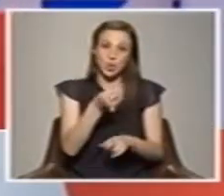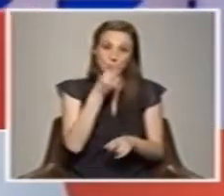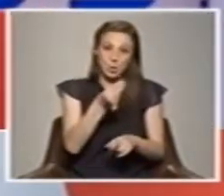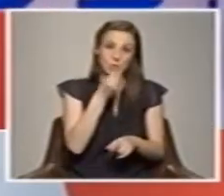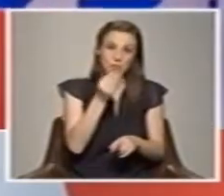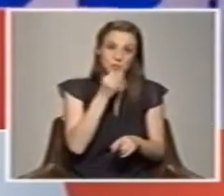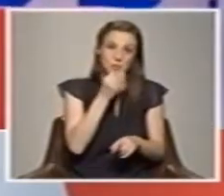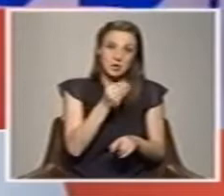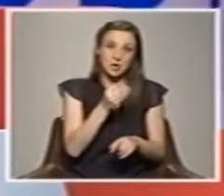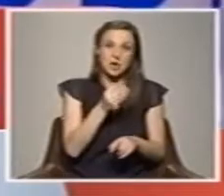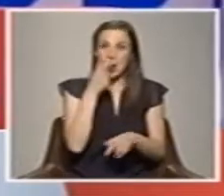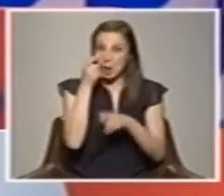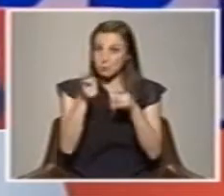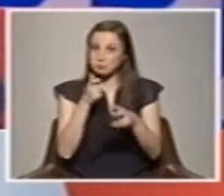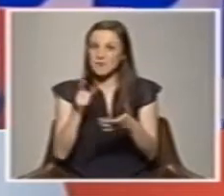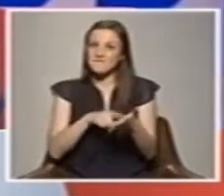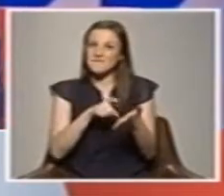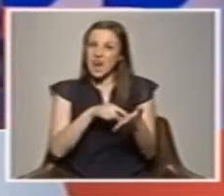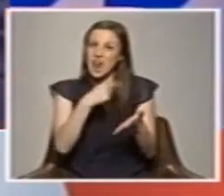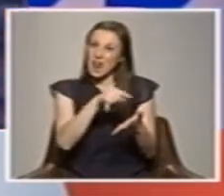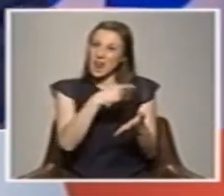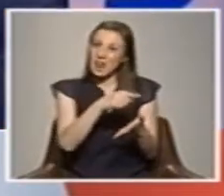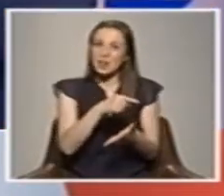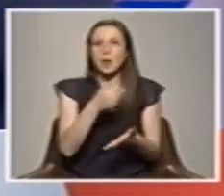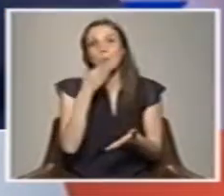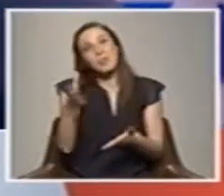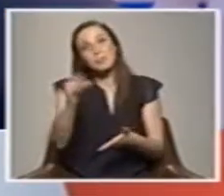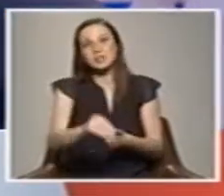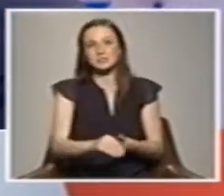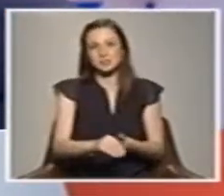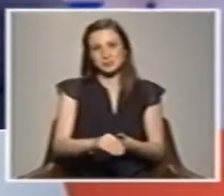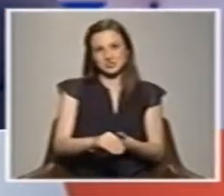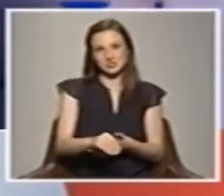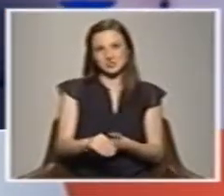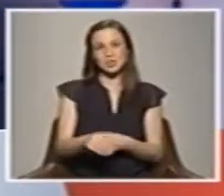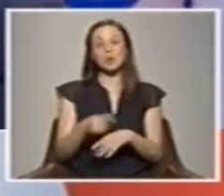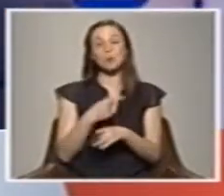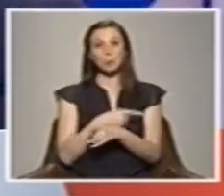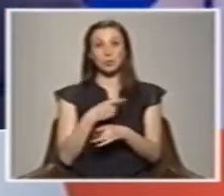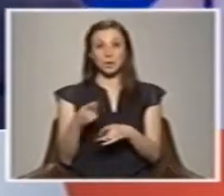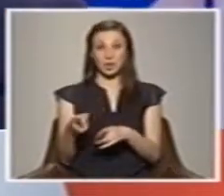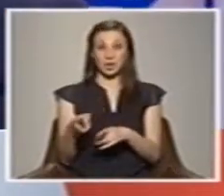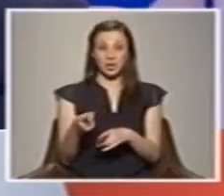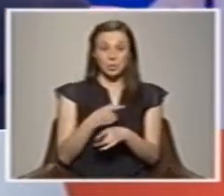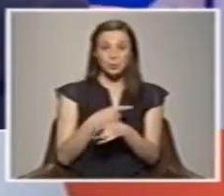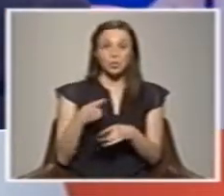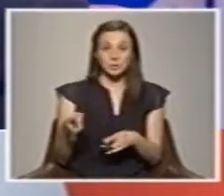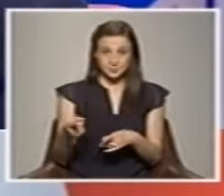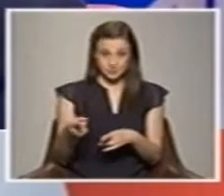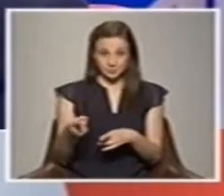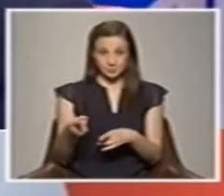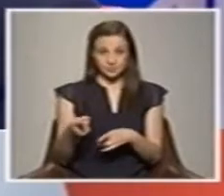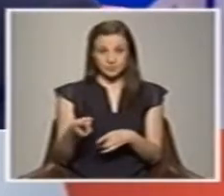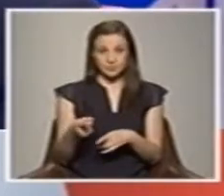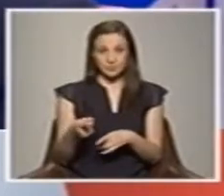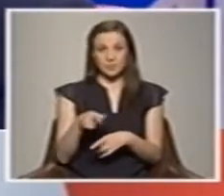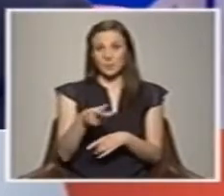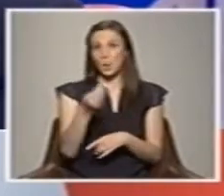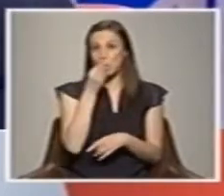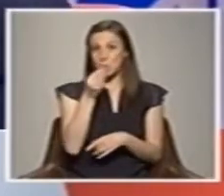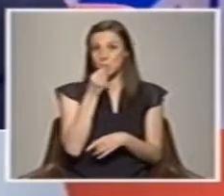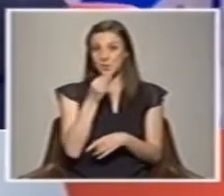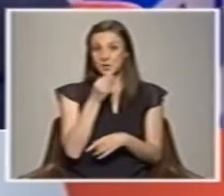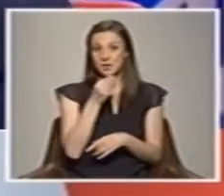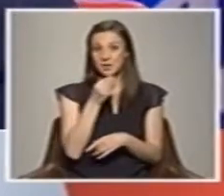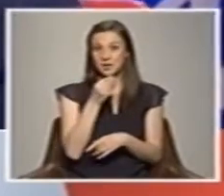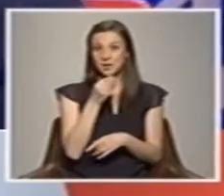os mais necessitados tinham a possibilidade de pedir reforço. Porquê? Porque provavelmente não tinham uma refeição quente, não tinham outra refeição quente